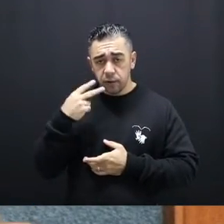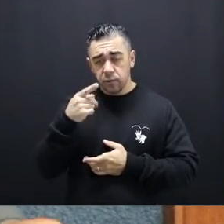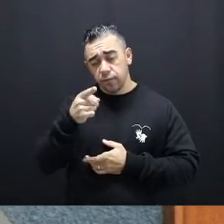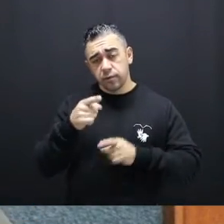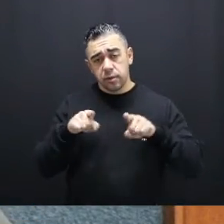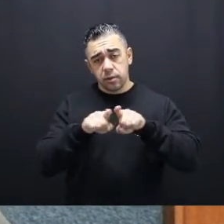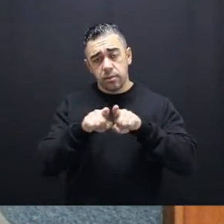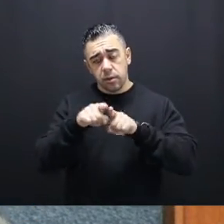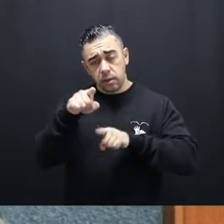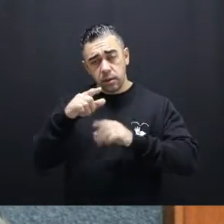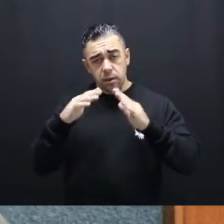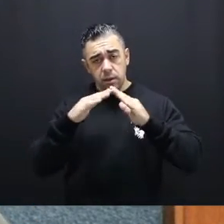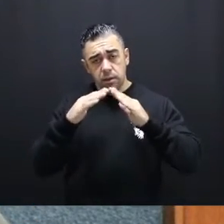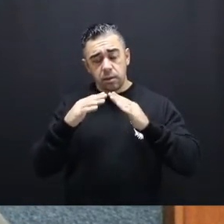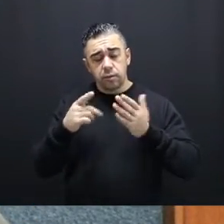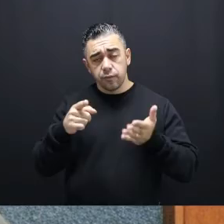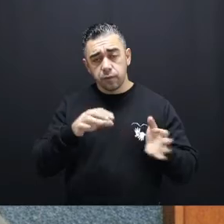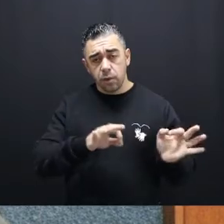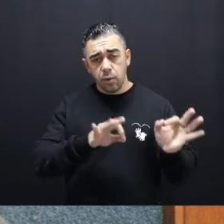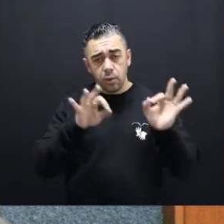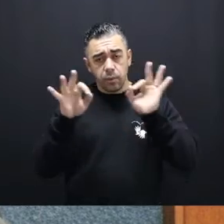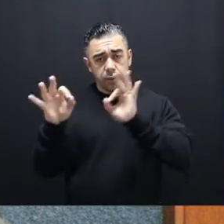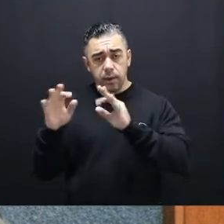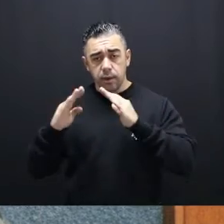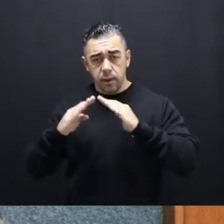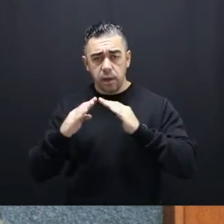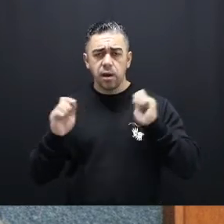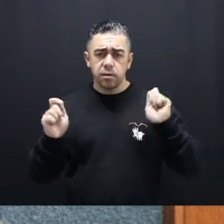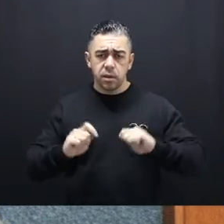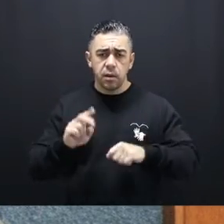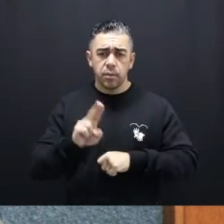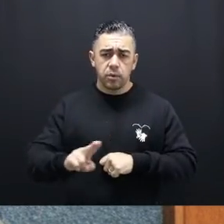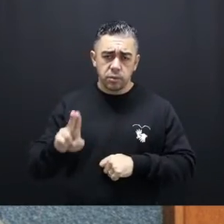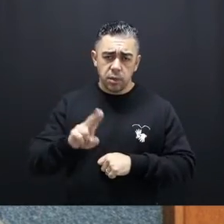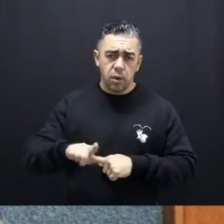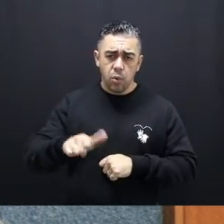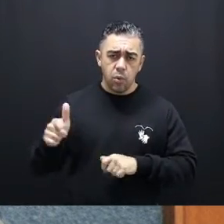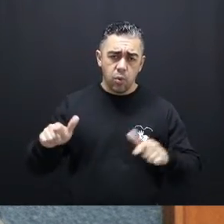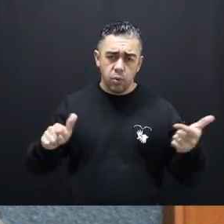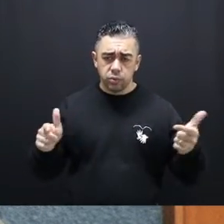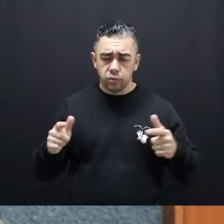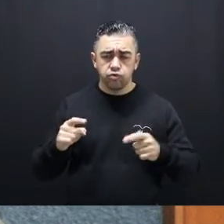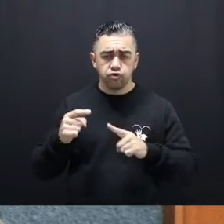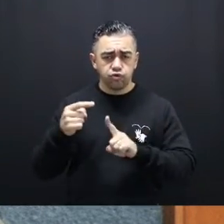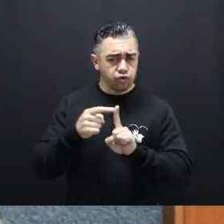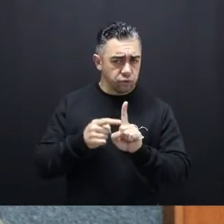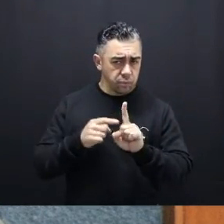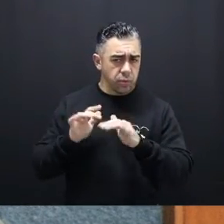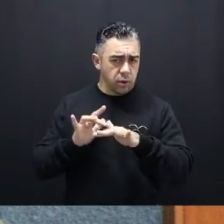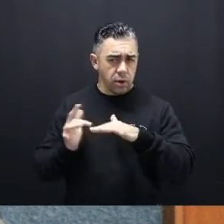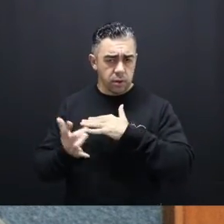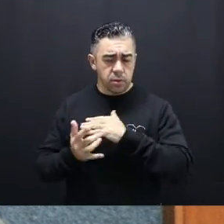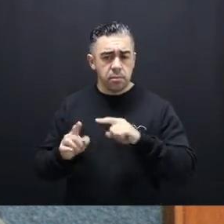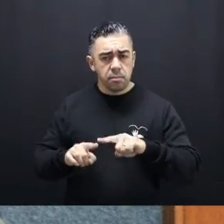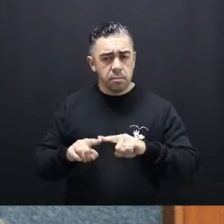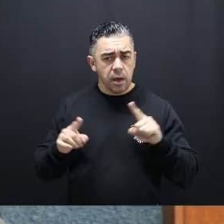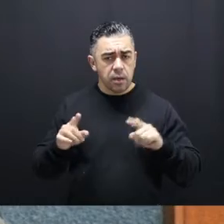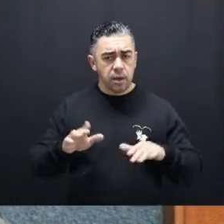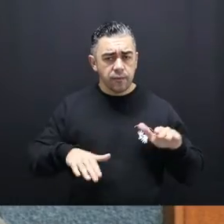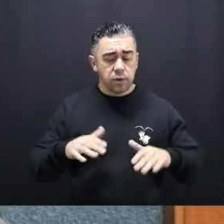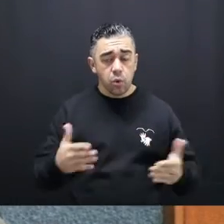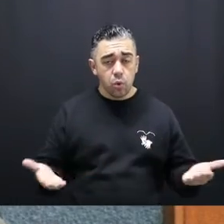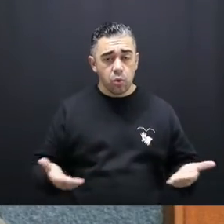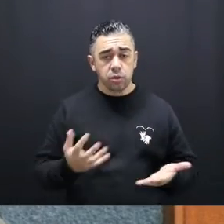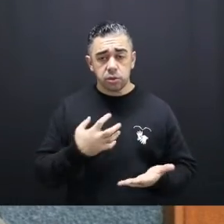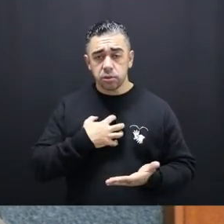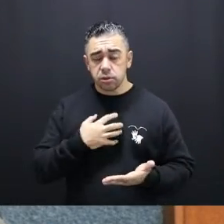nos acompanha em casa mas daqui acompanhe em casa eu tenho outras vezes que eu posso dar utilizamos a dividir quando hoje eu senti